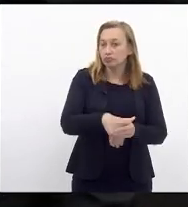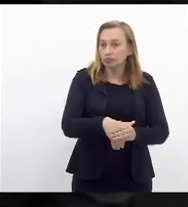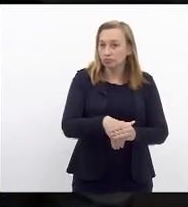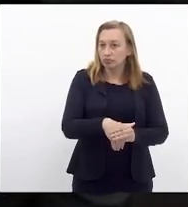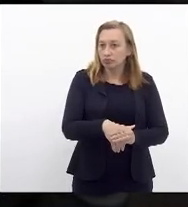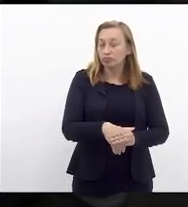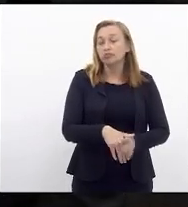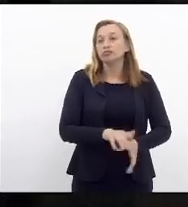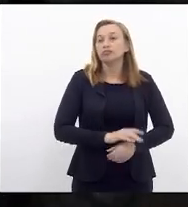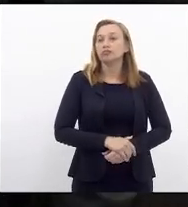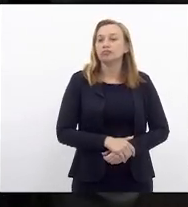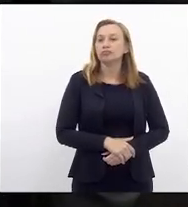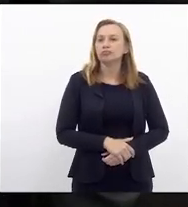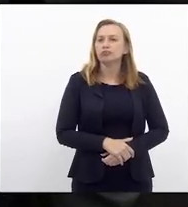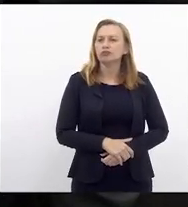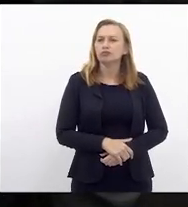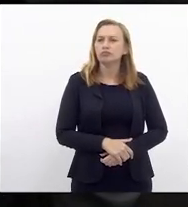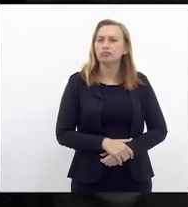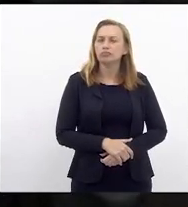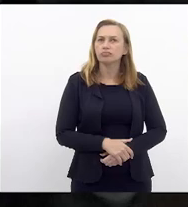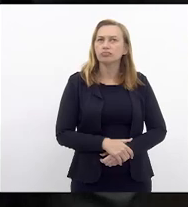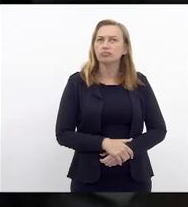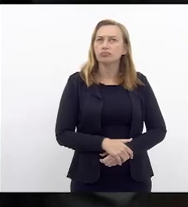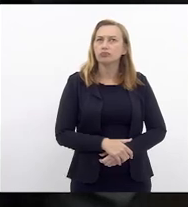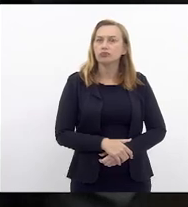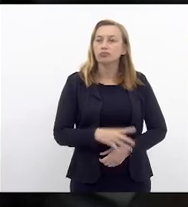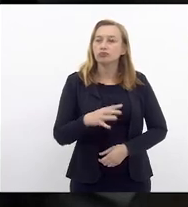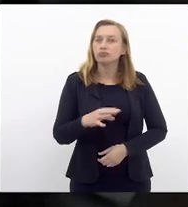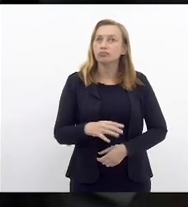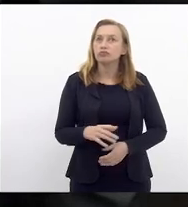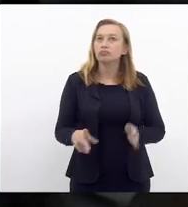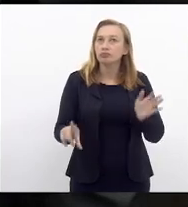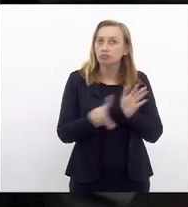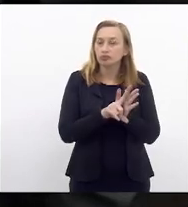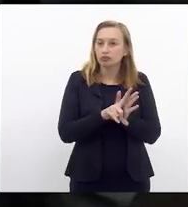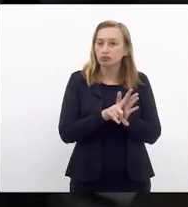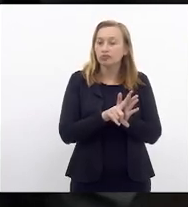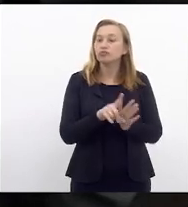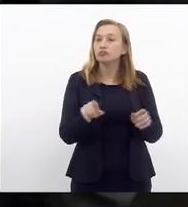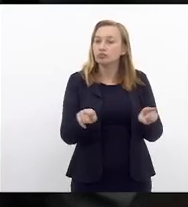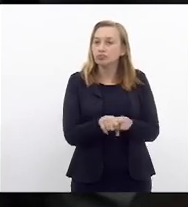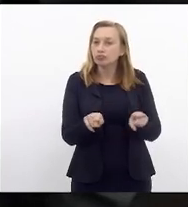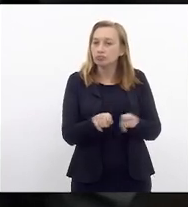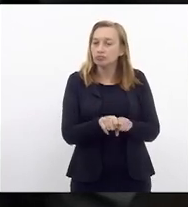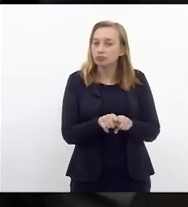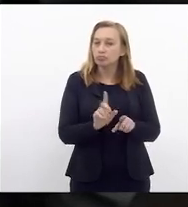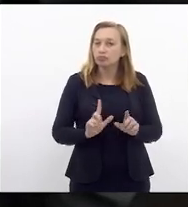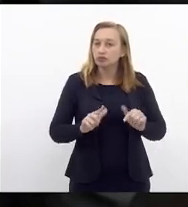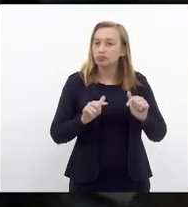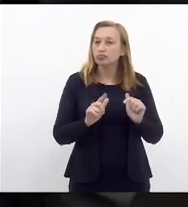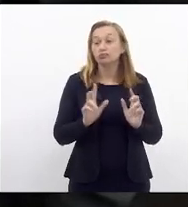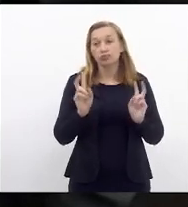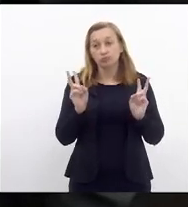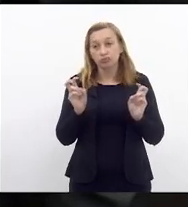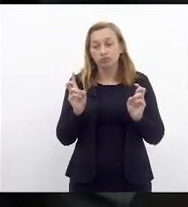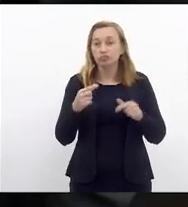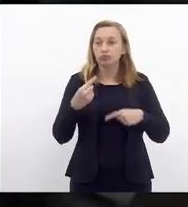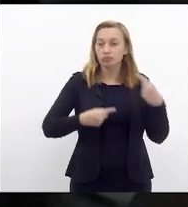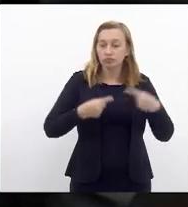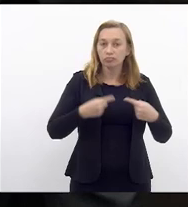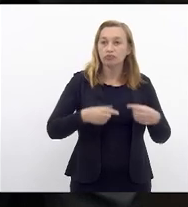por coerência do que está disposto na lei e também do fato político, o meu voto é